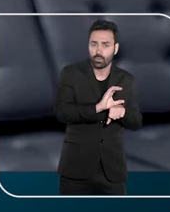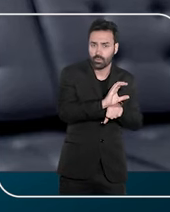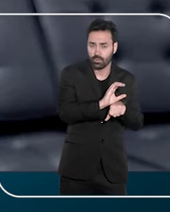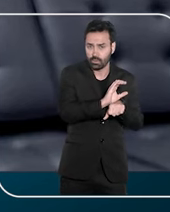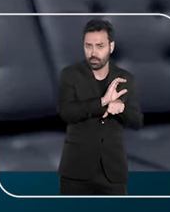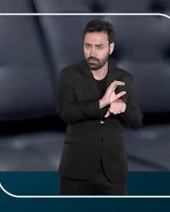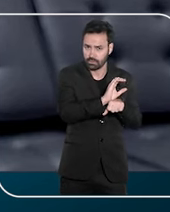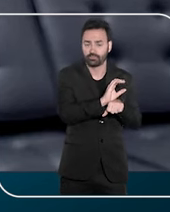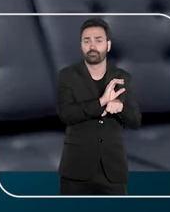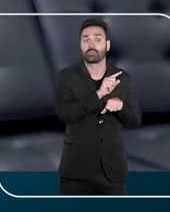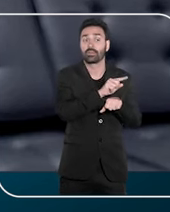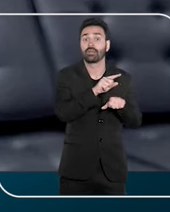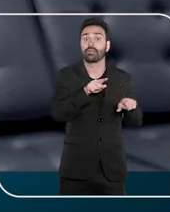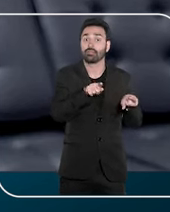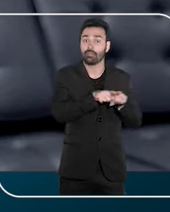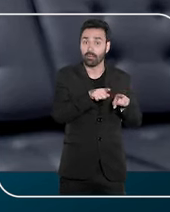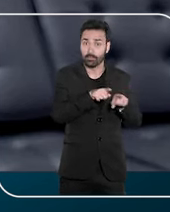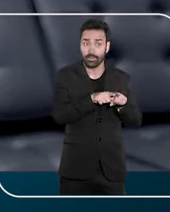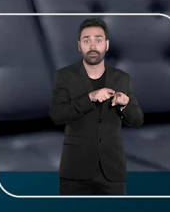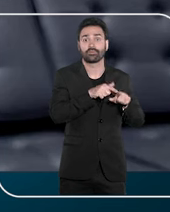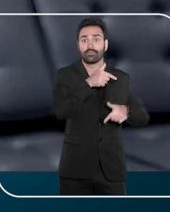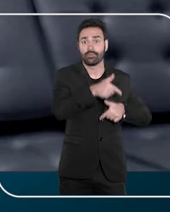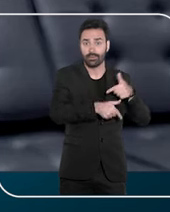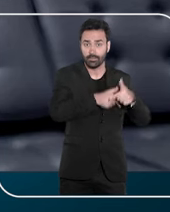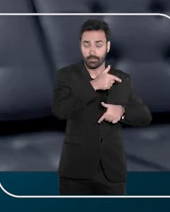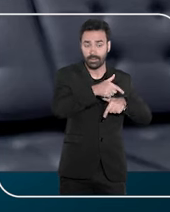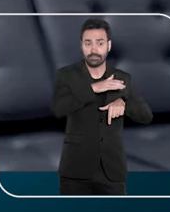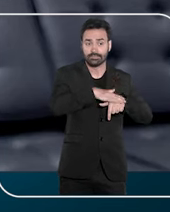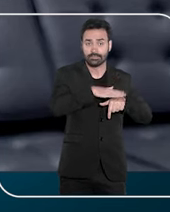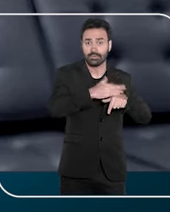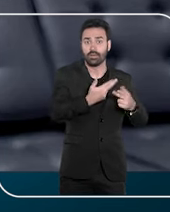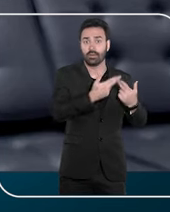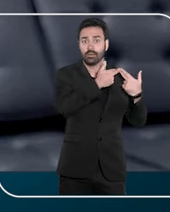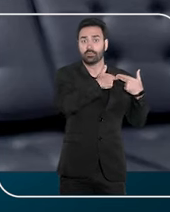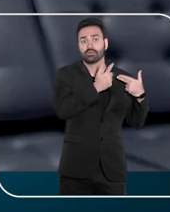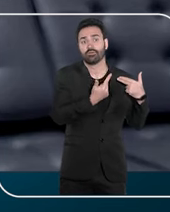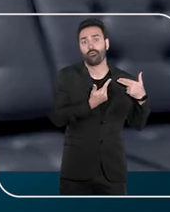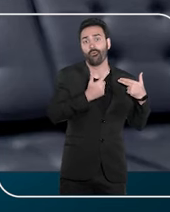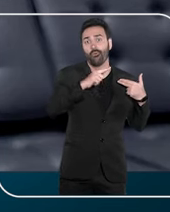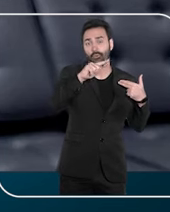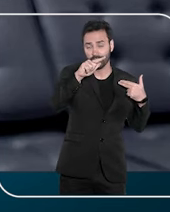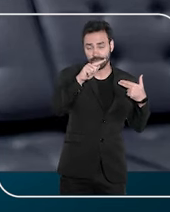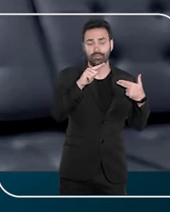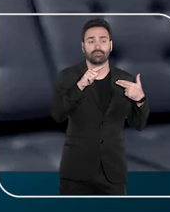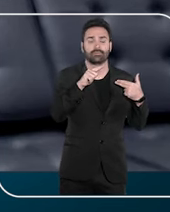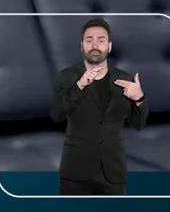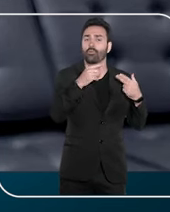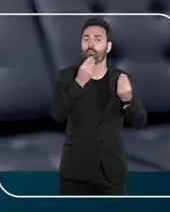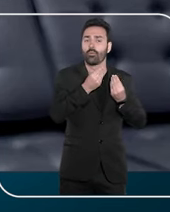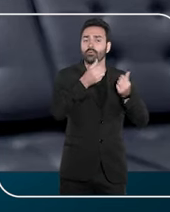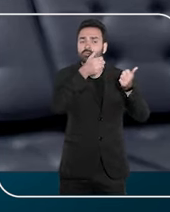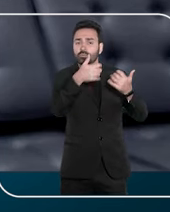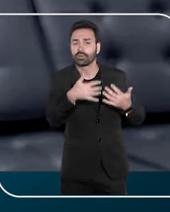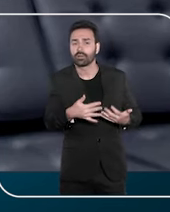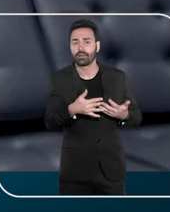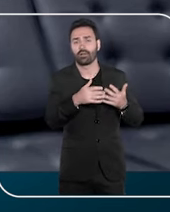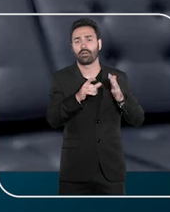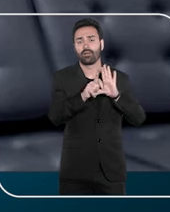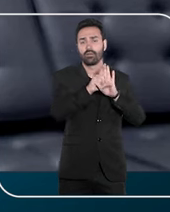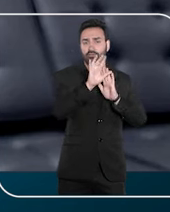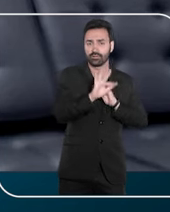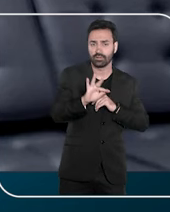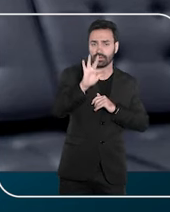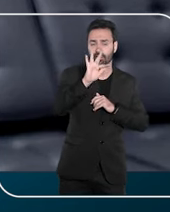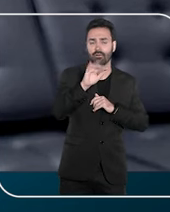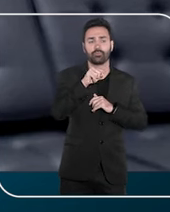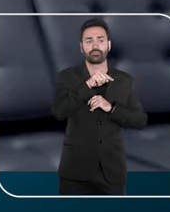também desempenhava outras funções na interpretação das leis federais, julgamento de